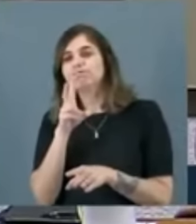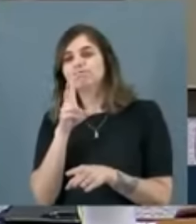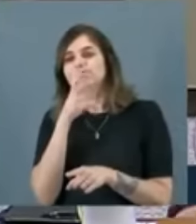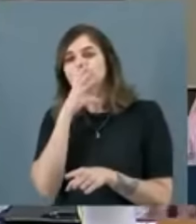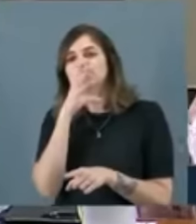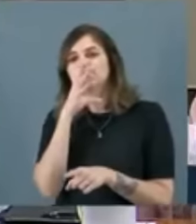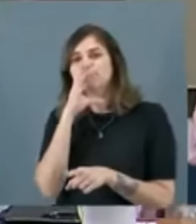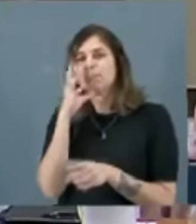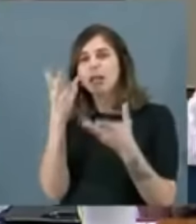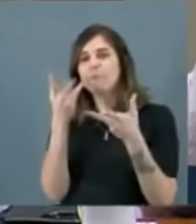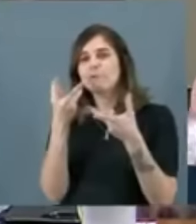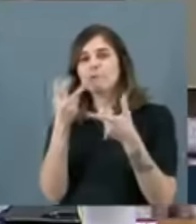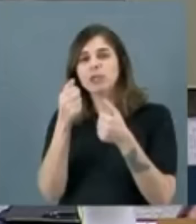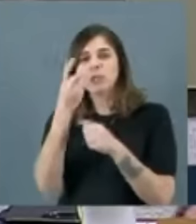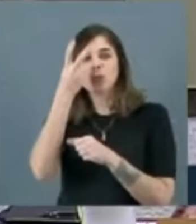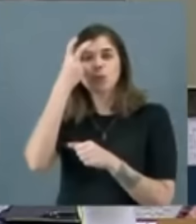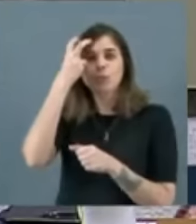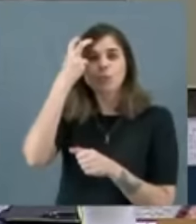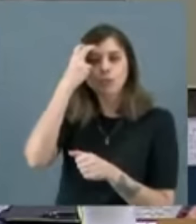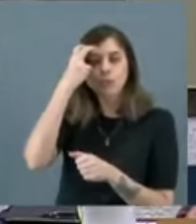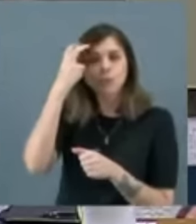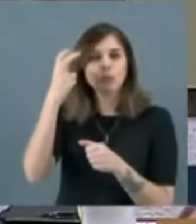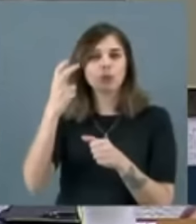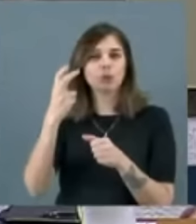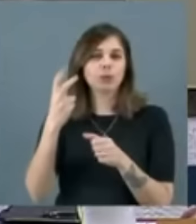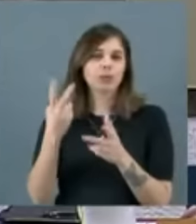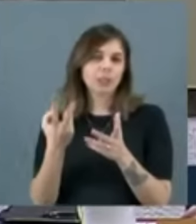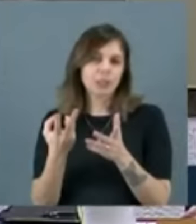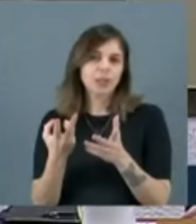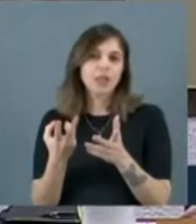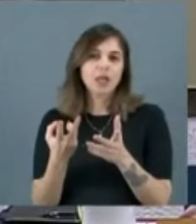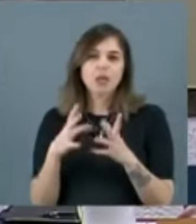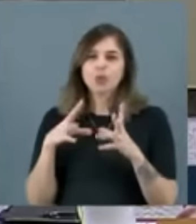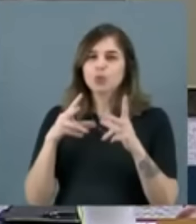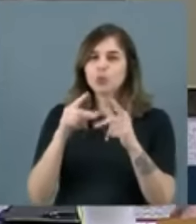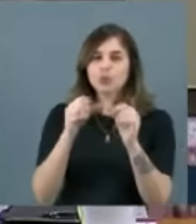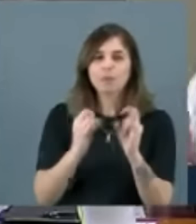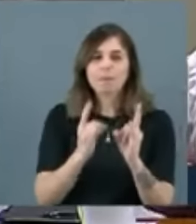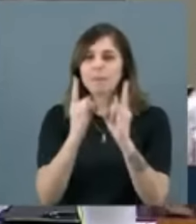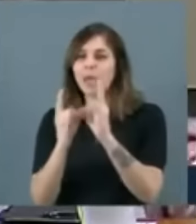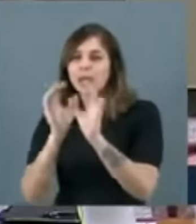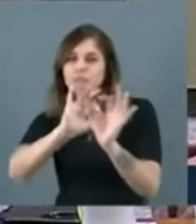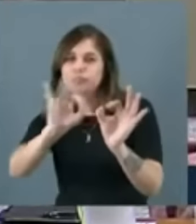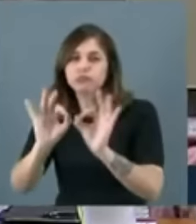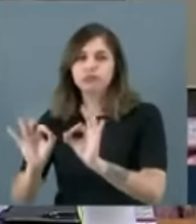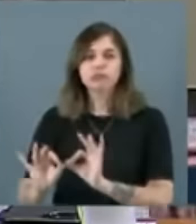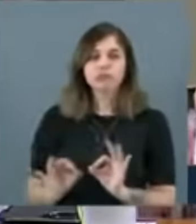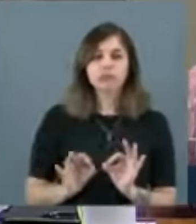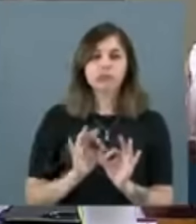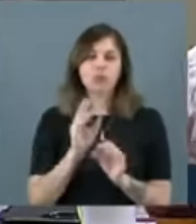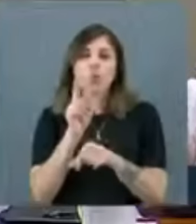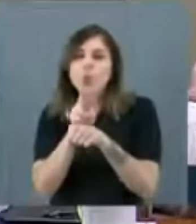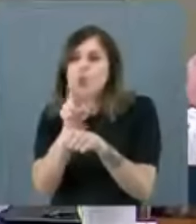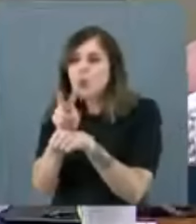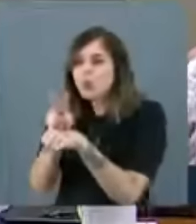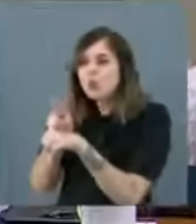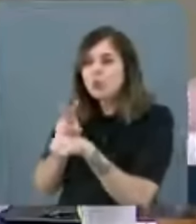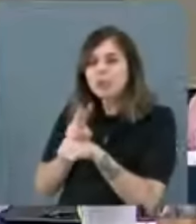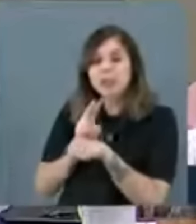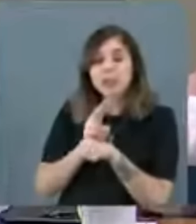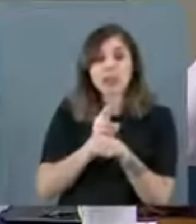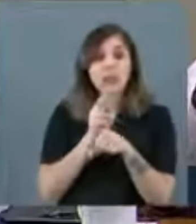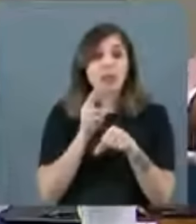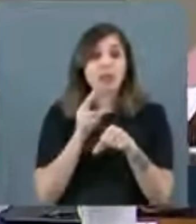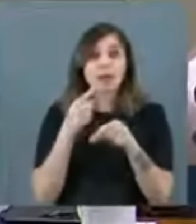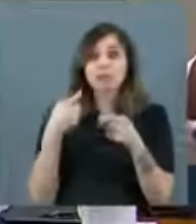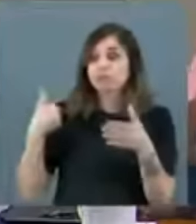lá, da cultura, do seu patrimônio material e imaterial, aquilo está ali preservado por uma sequência de